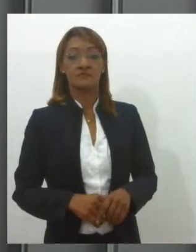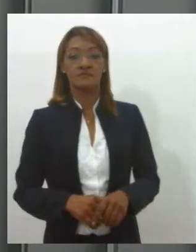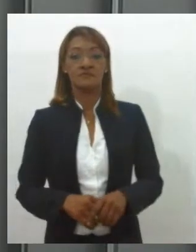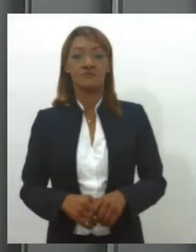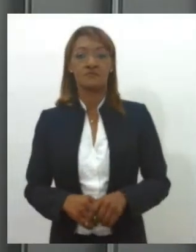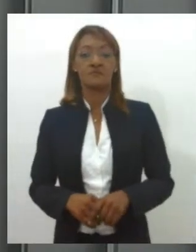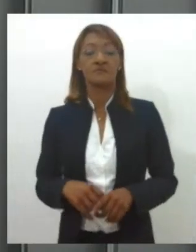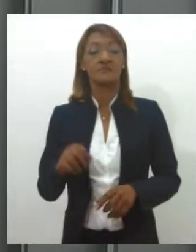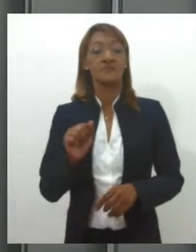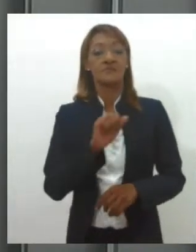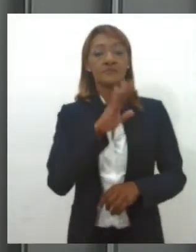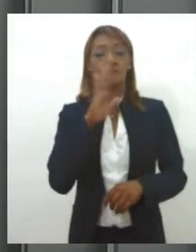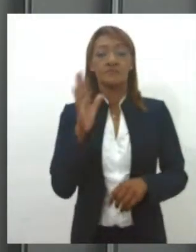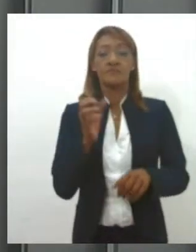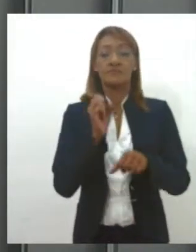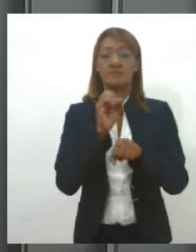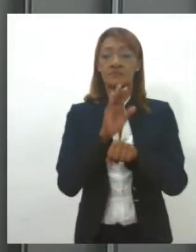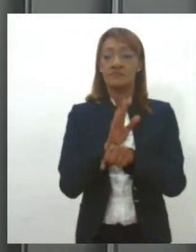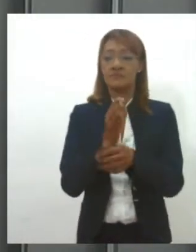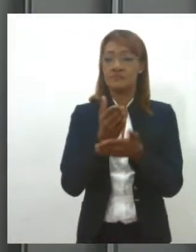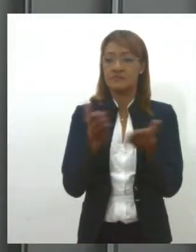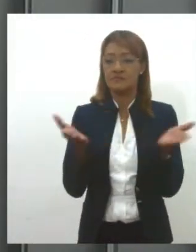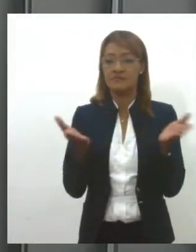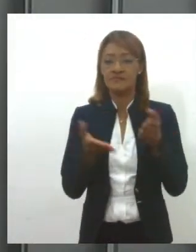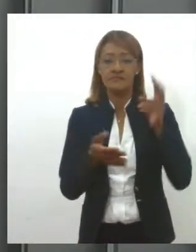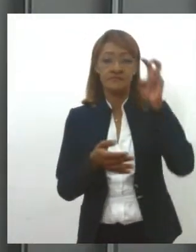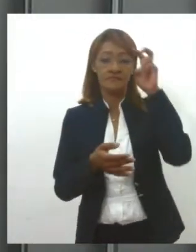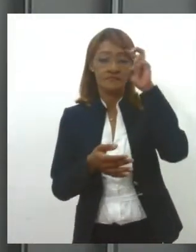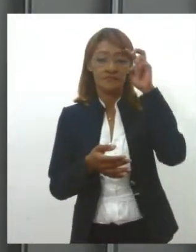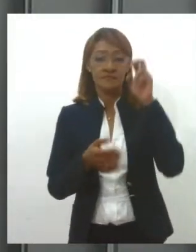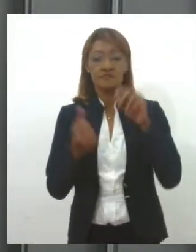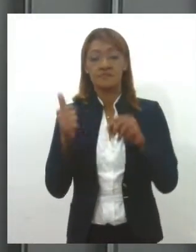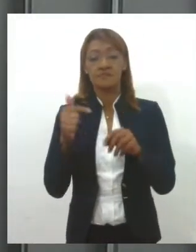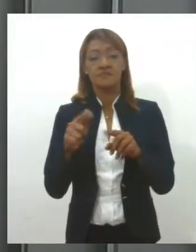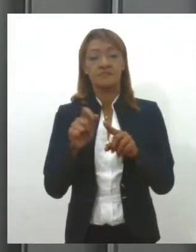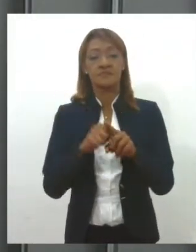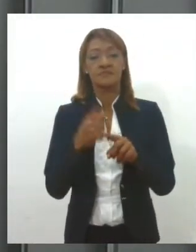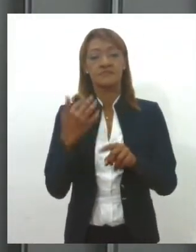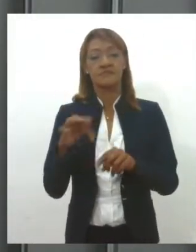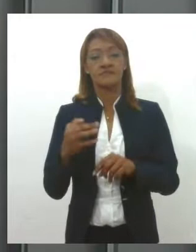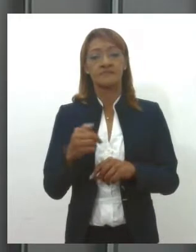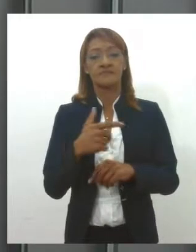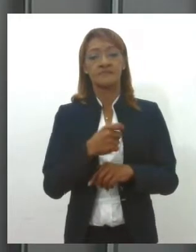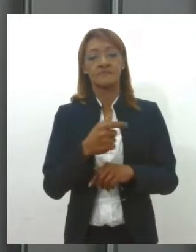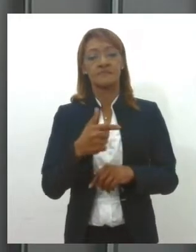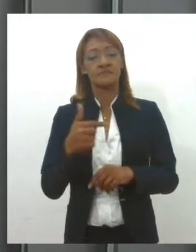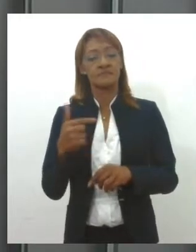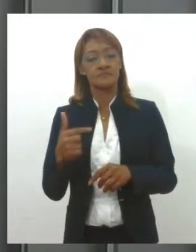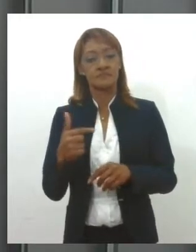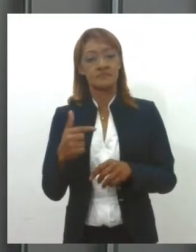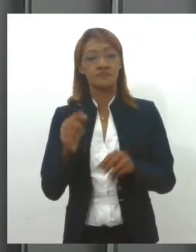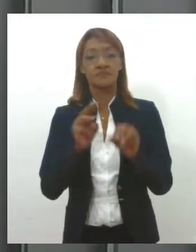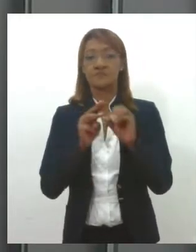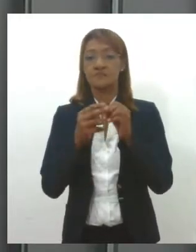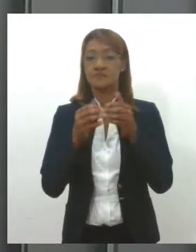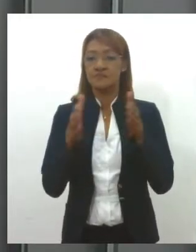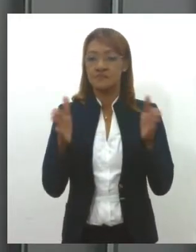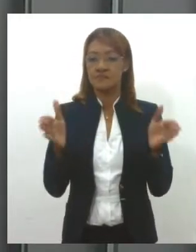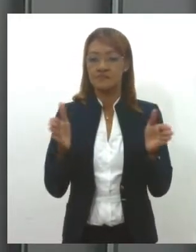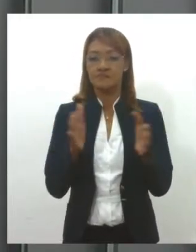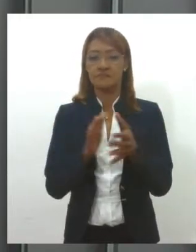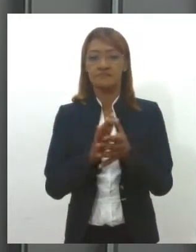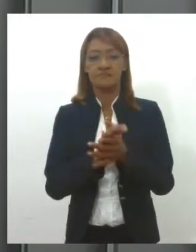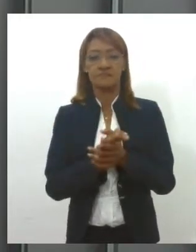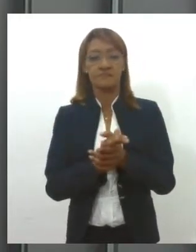o Olá muito boa tarde para você hoje é quinta-feira 17 de Fevereiro de 2022 o a lesão notícia está no ar